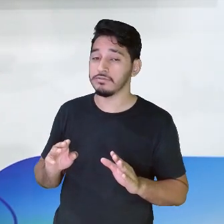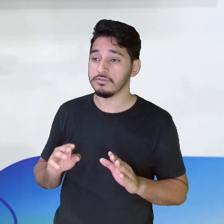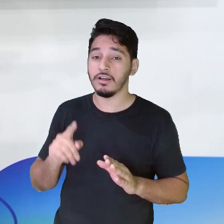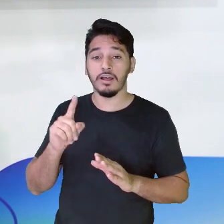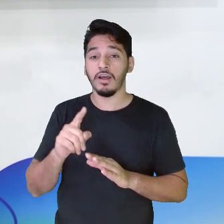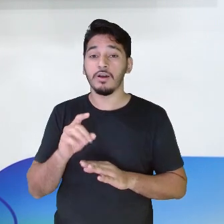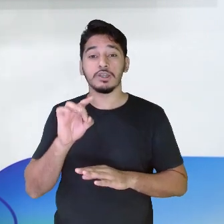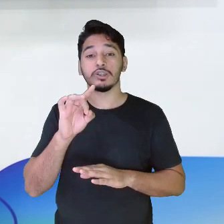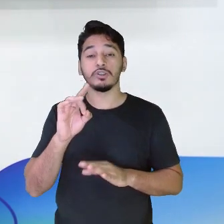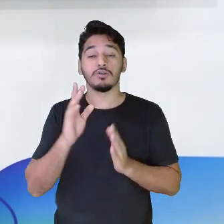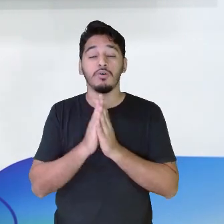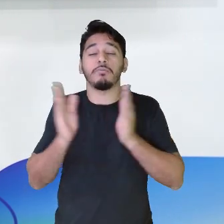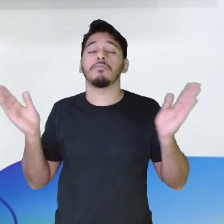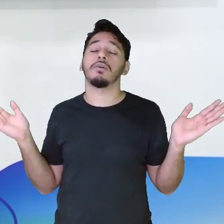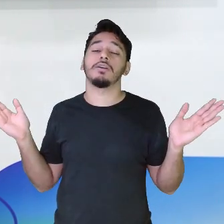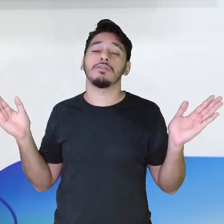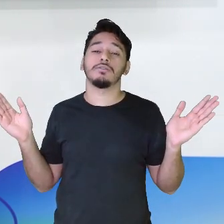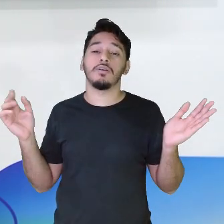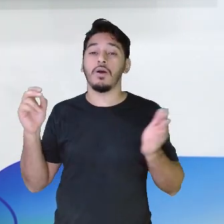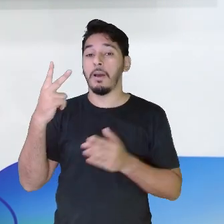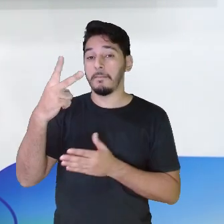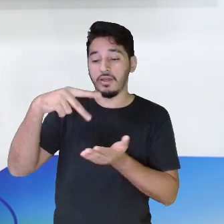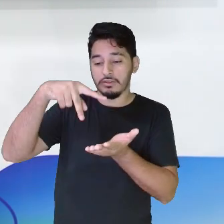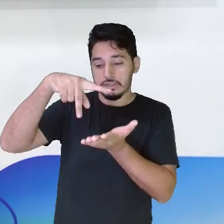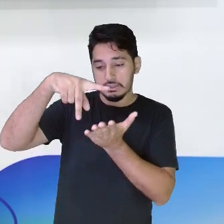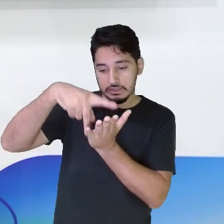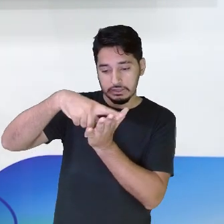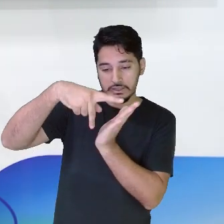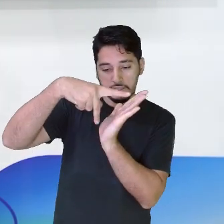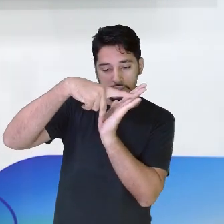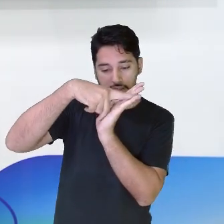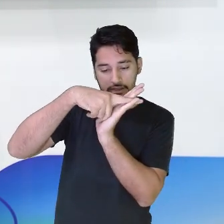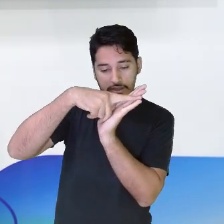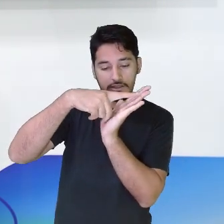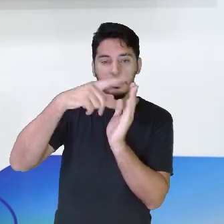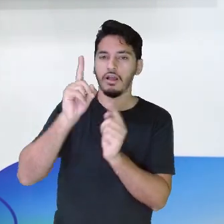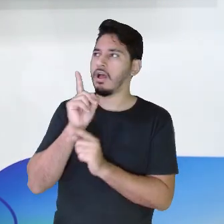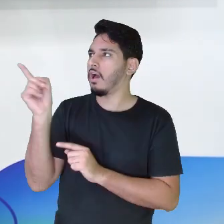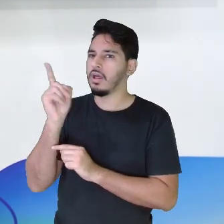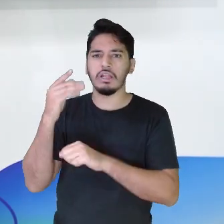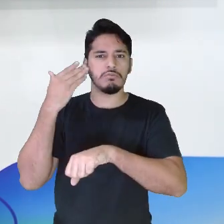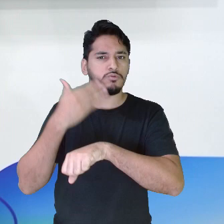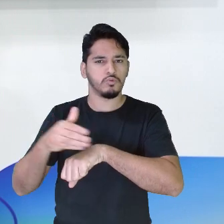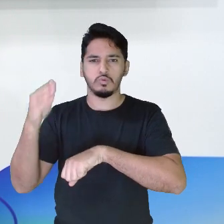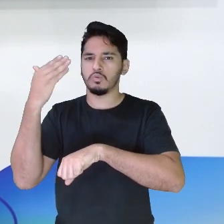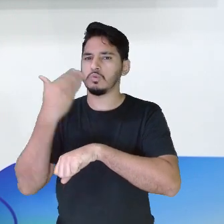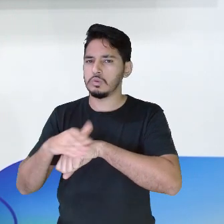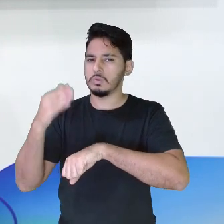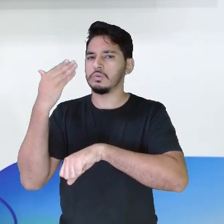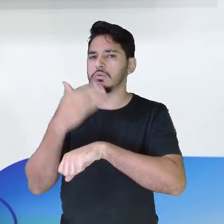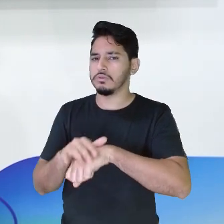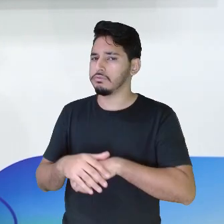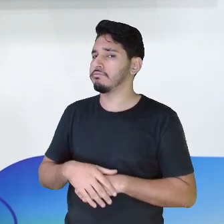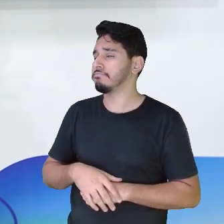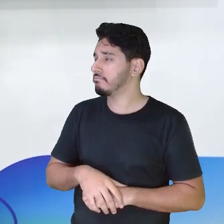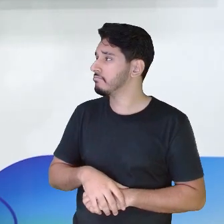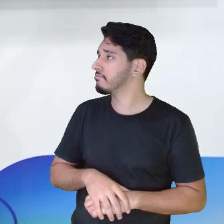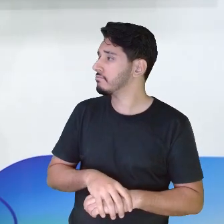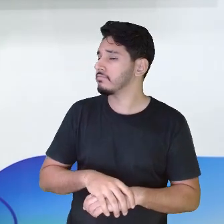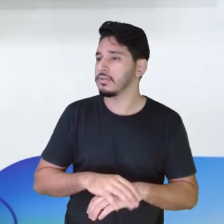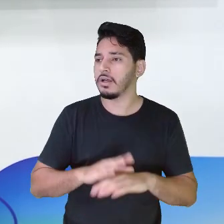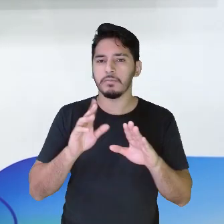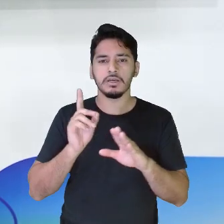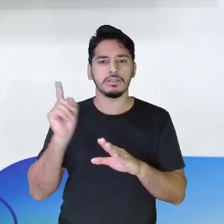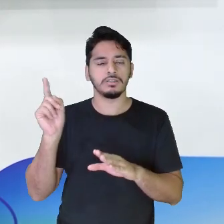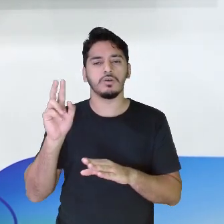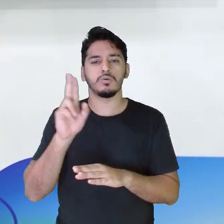com o braço, tá? Aí eu deixo para a criancinha que já deve treinar bastante para conseguir fazer. Mas isso é